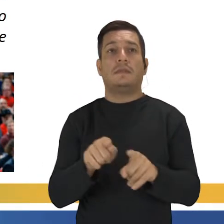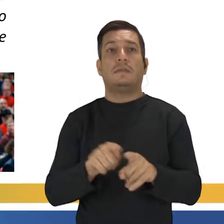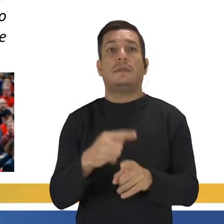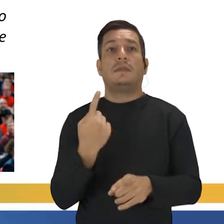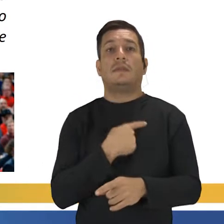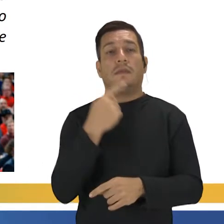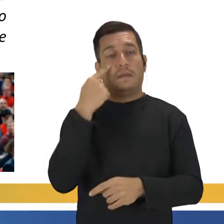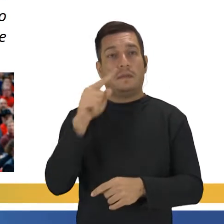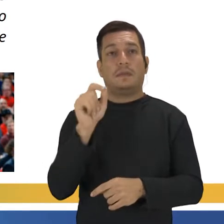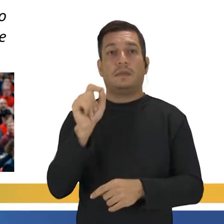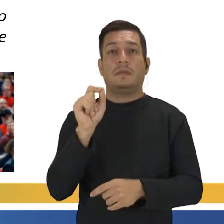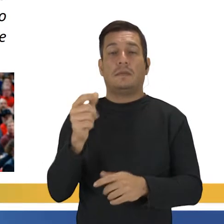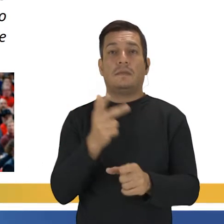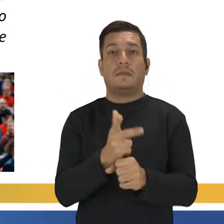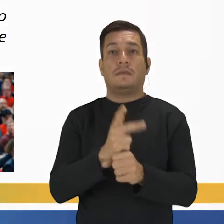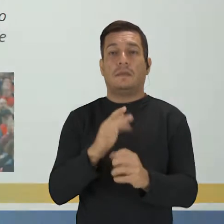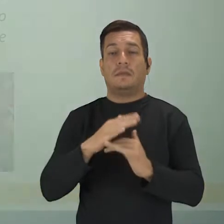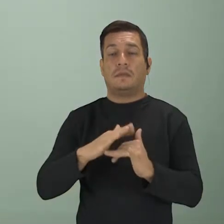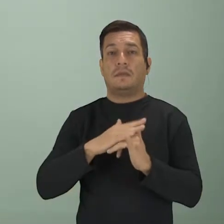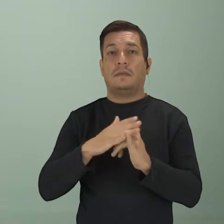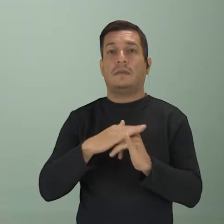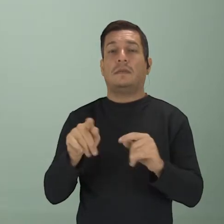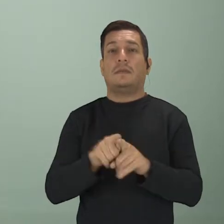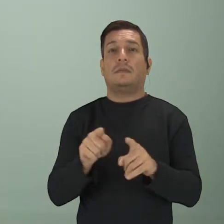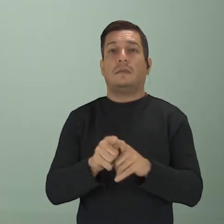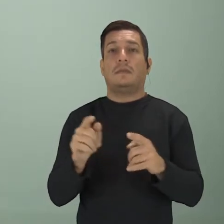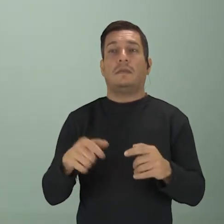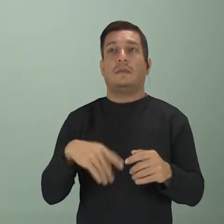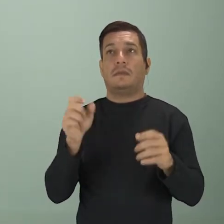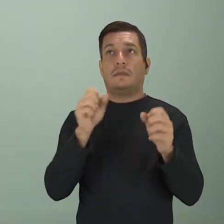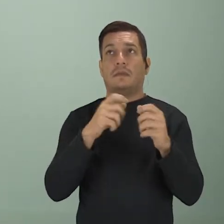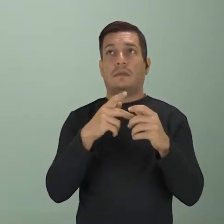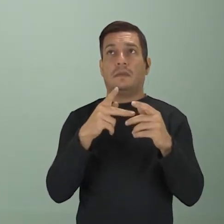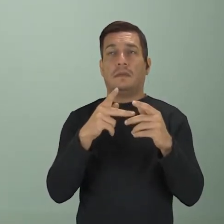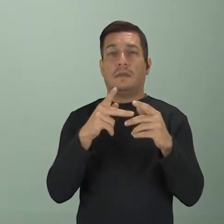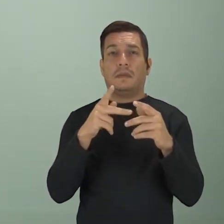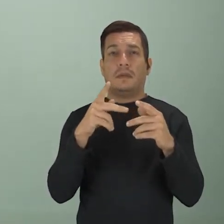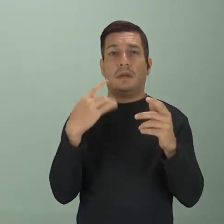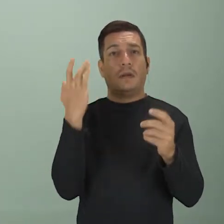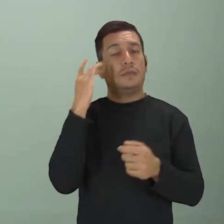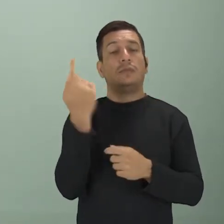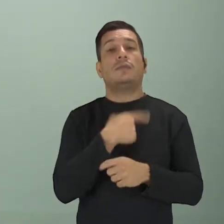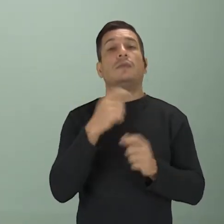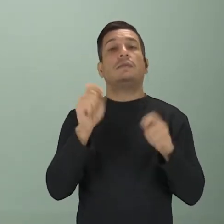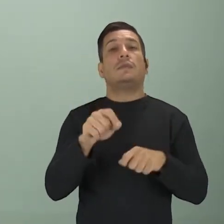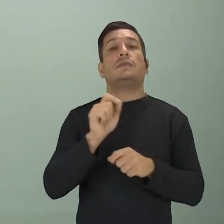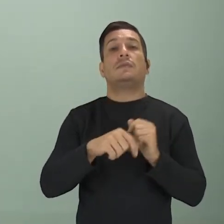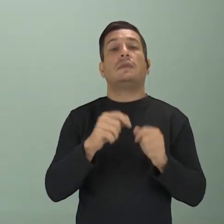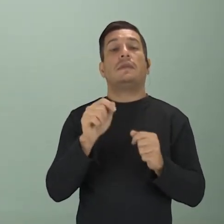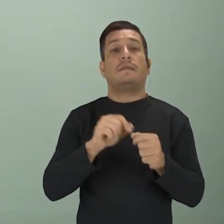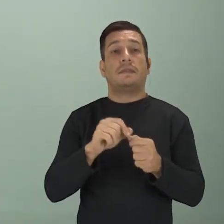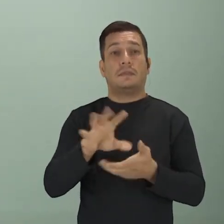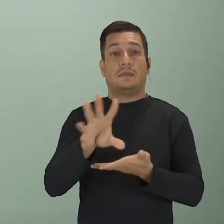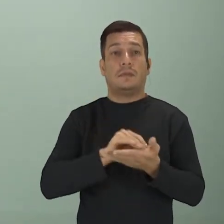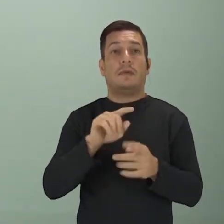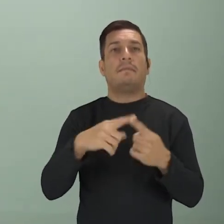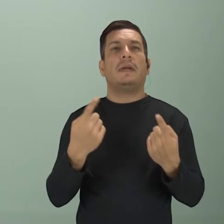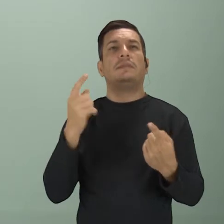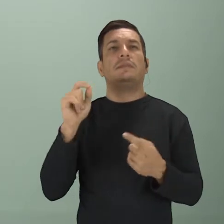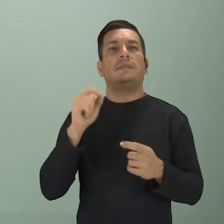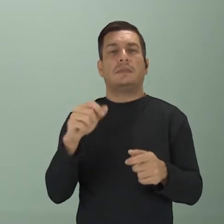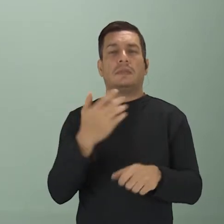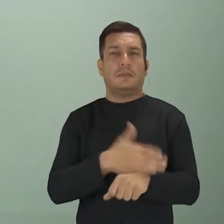de cada indivíduo, características antropométricas, físicas, psicológicas, nível de condicionamento físico, entre outros. Isso